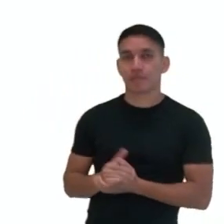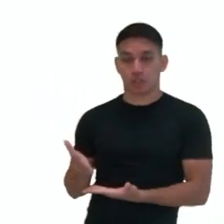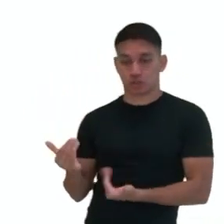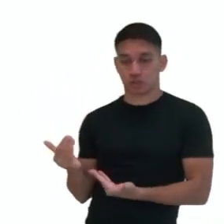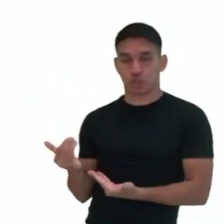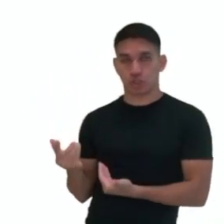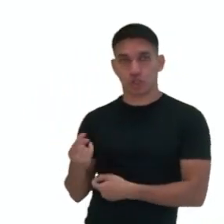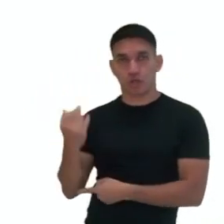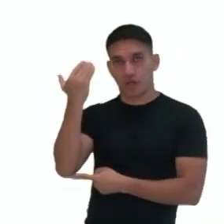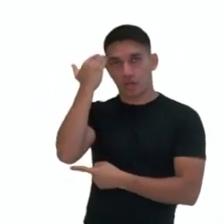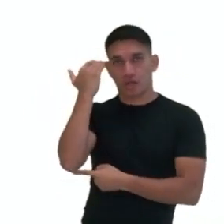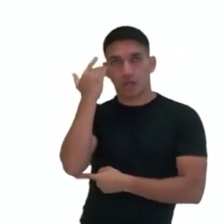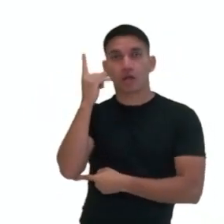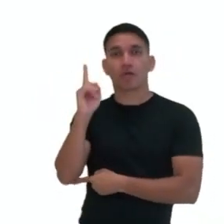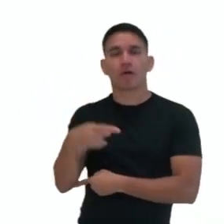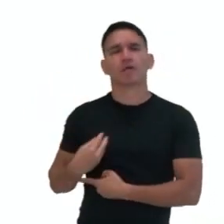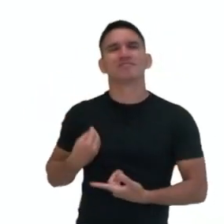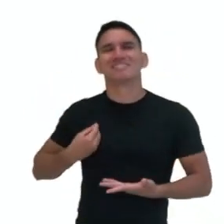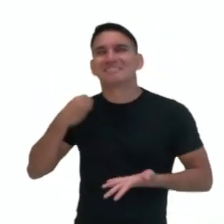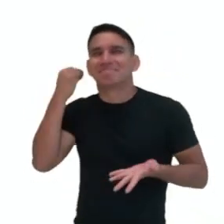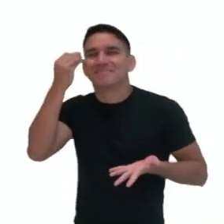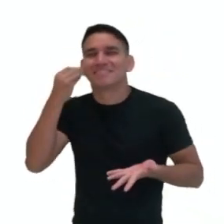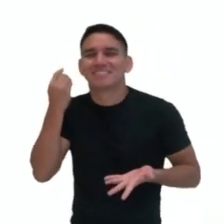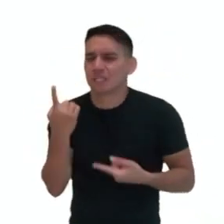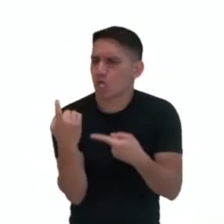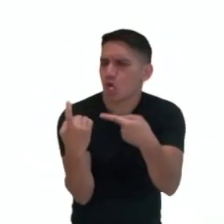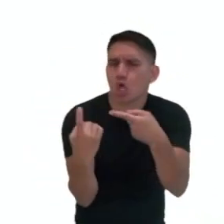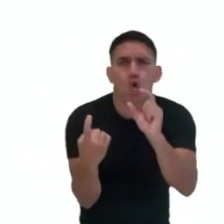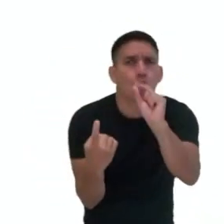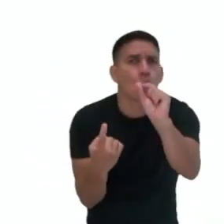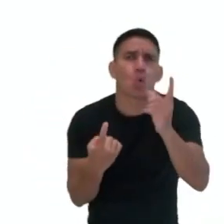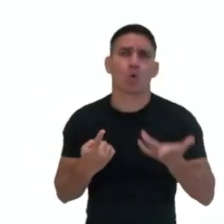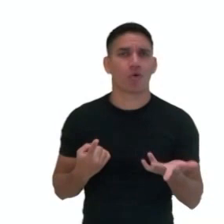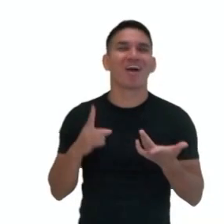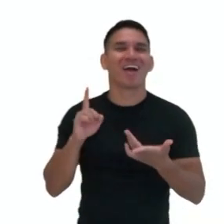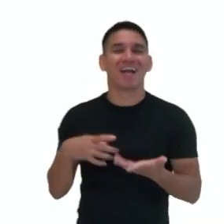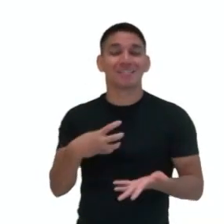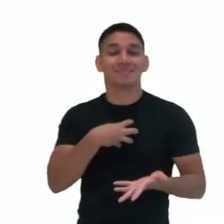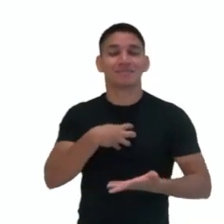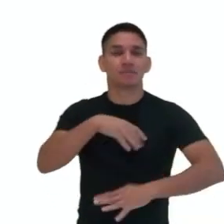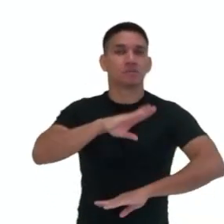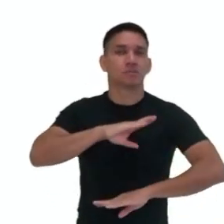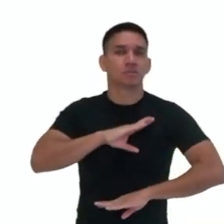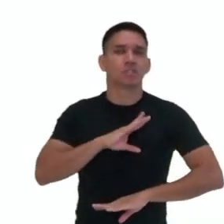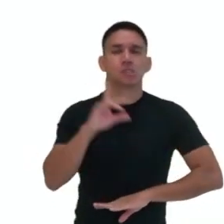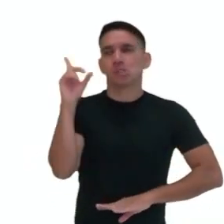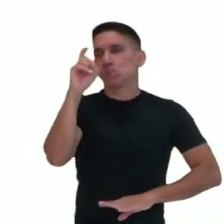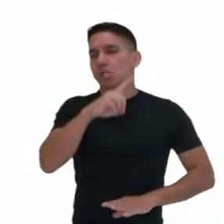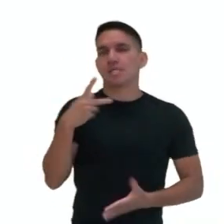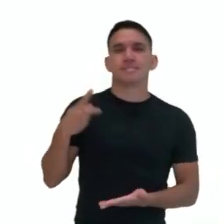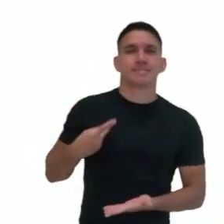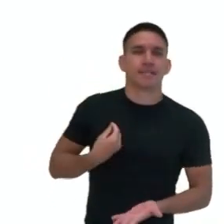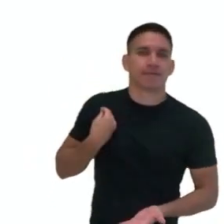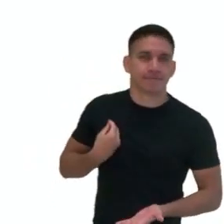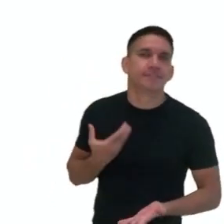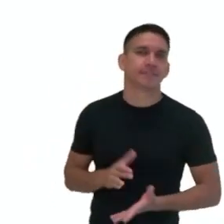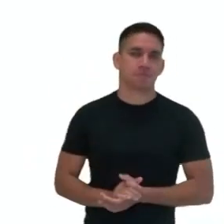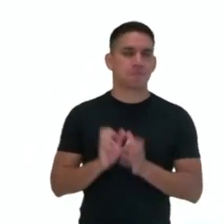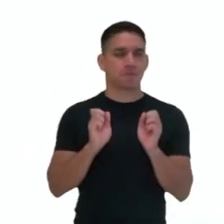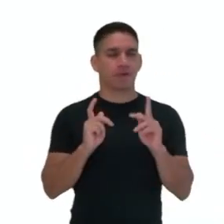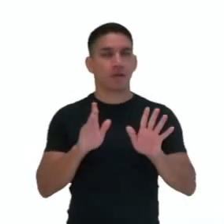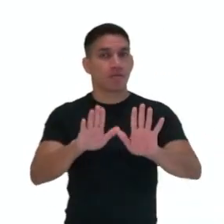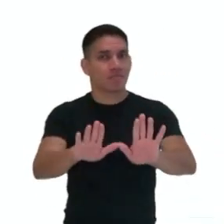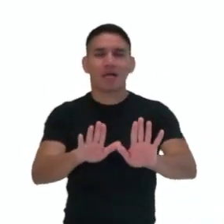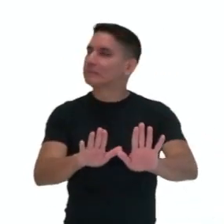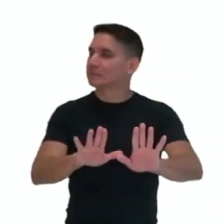está vivenciando uma situação singular. Quer dizer, uma situação difícil, uma situação única para ele, né? Mas não